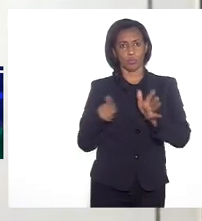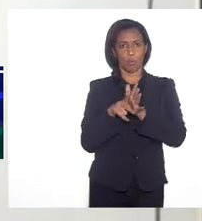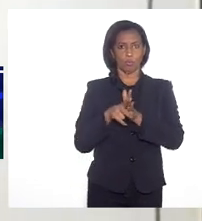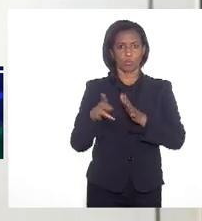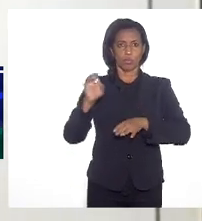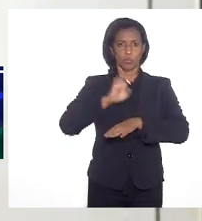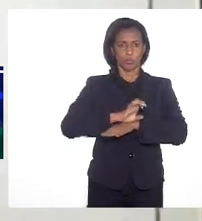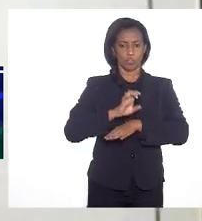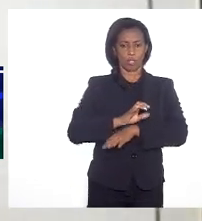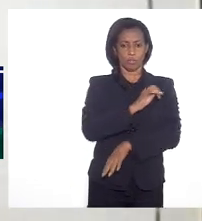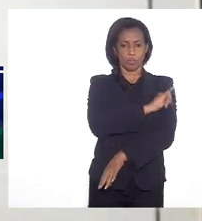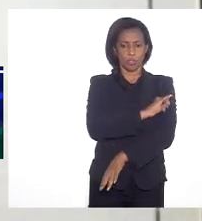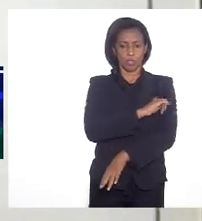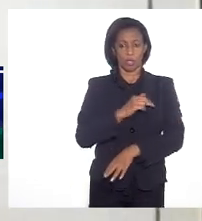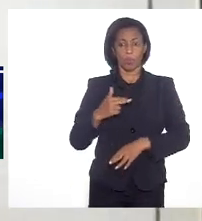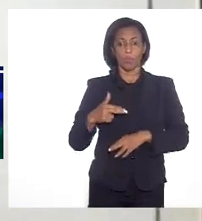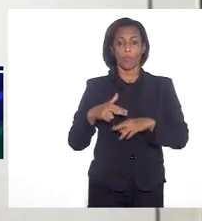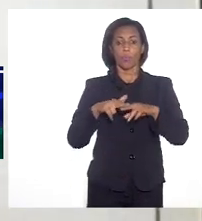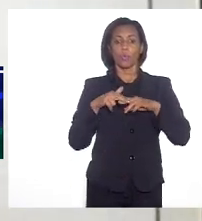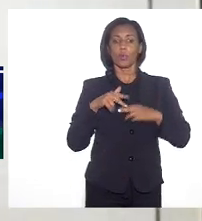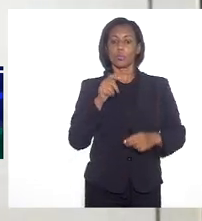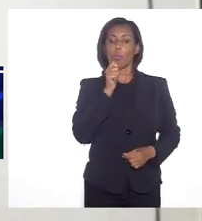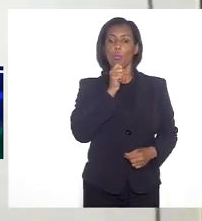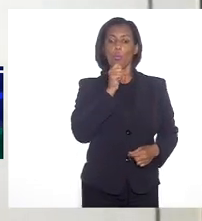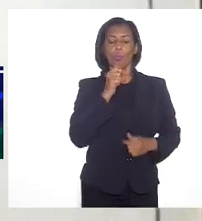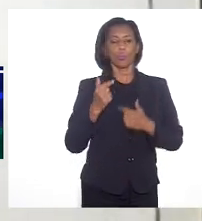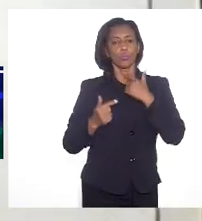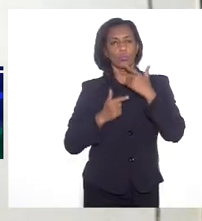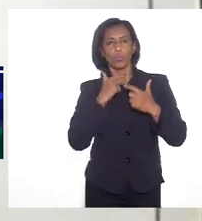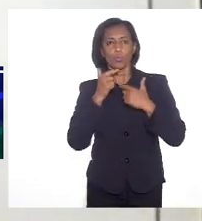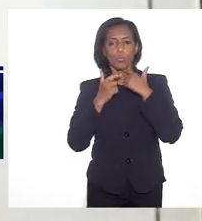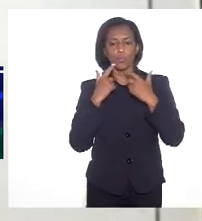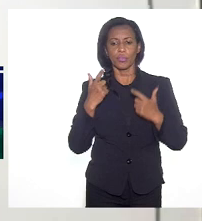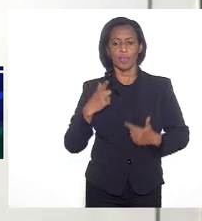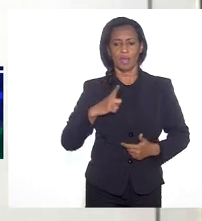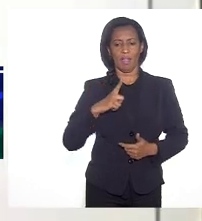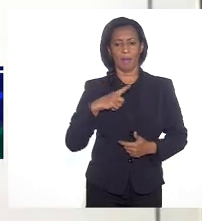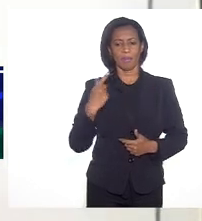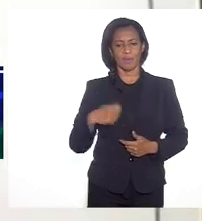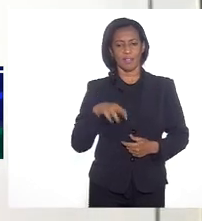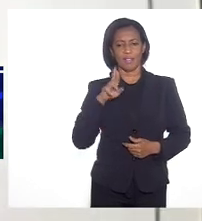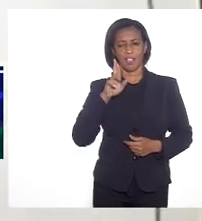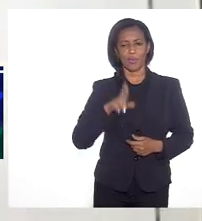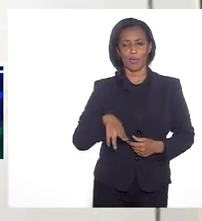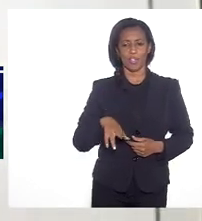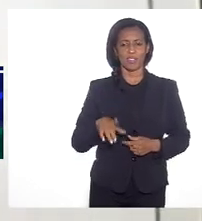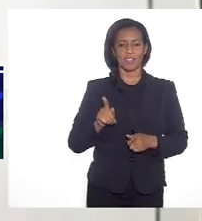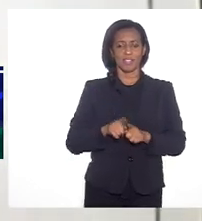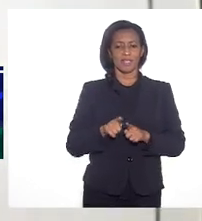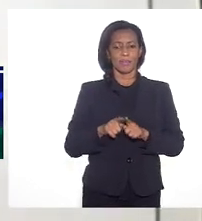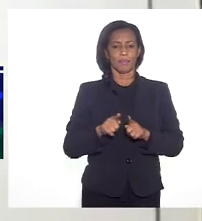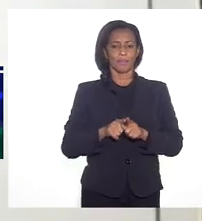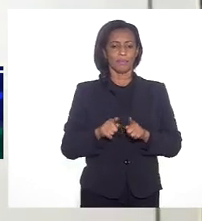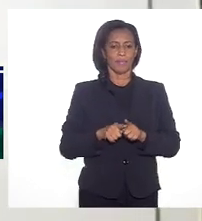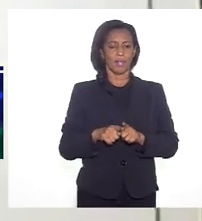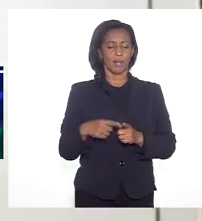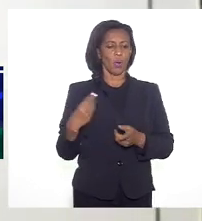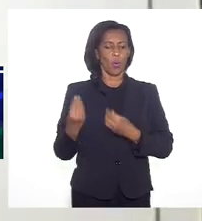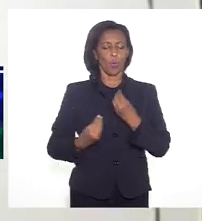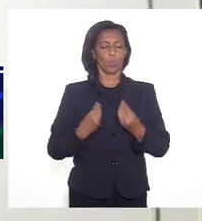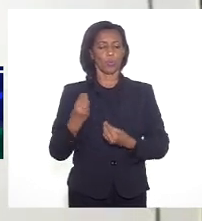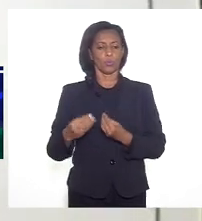e que por isso a gente não tem dúvida que ela merece esse reconhecimento também como